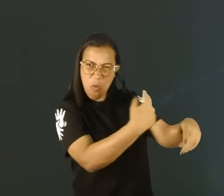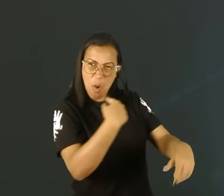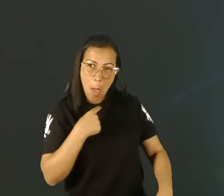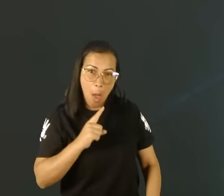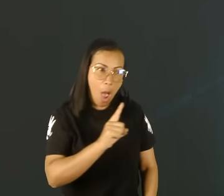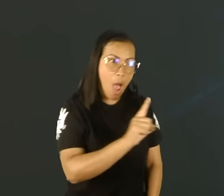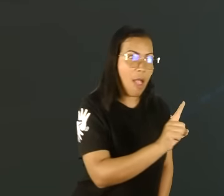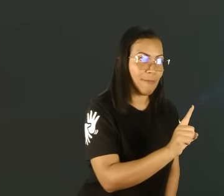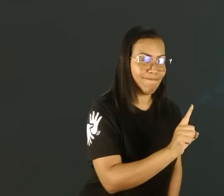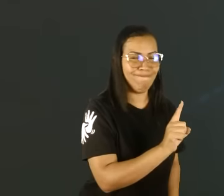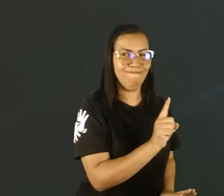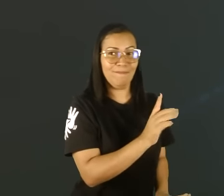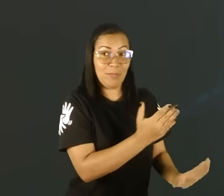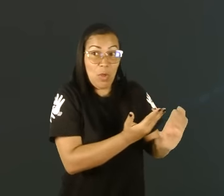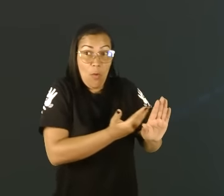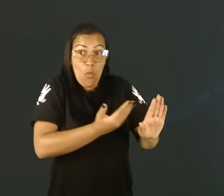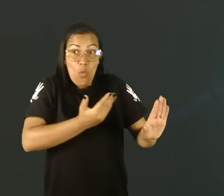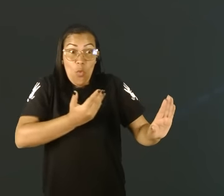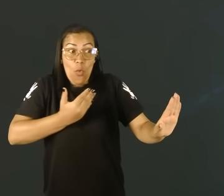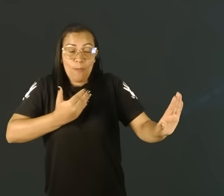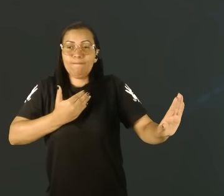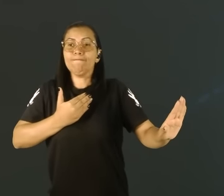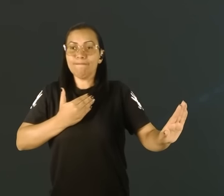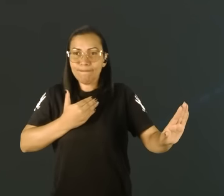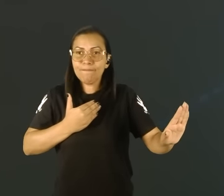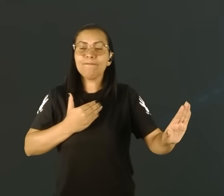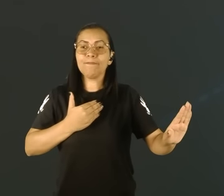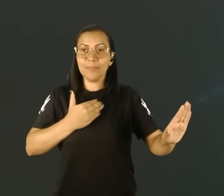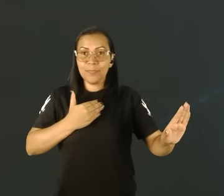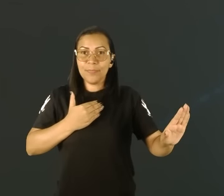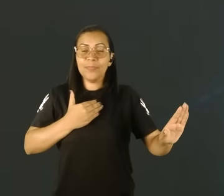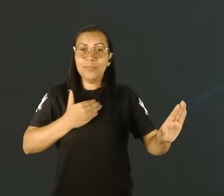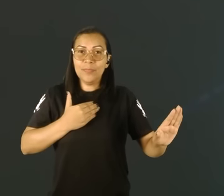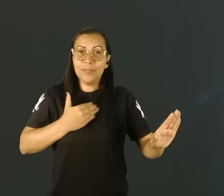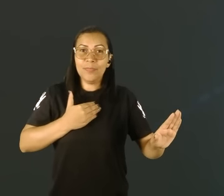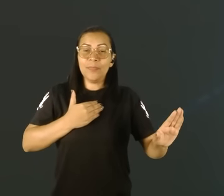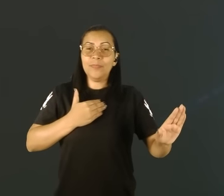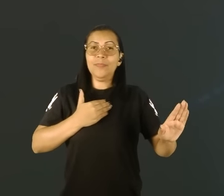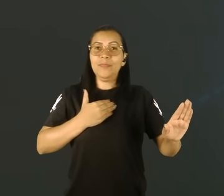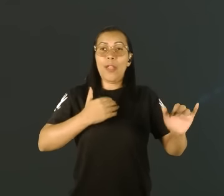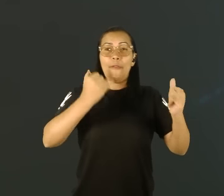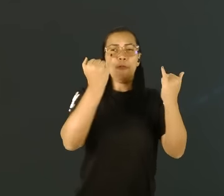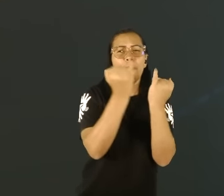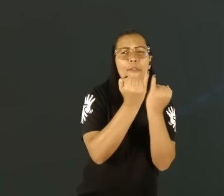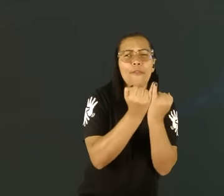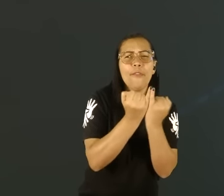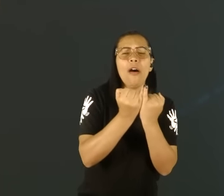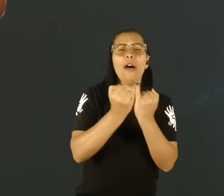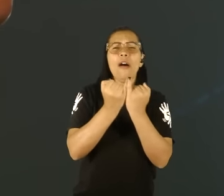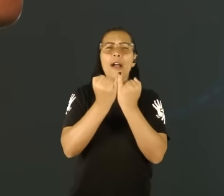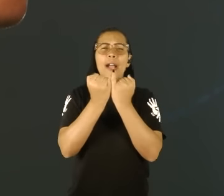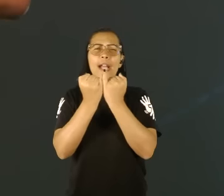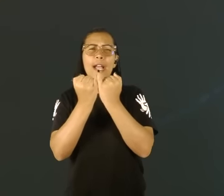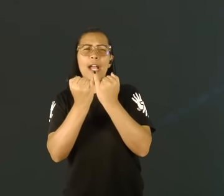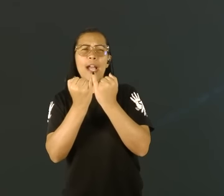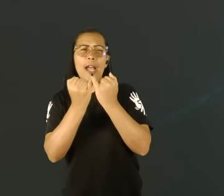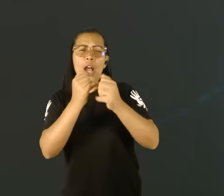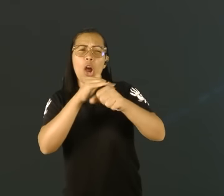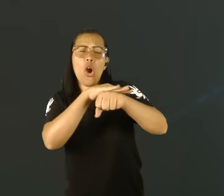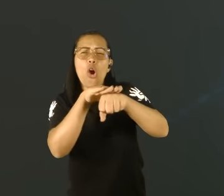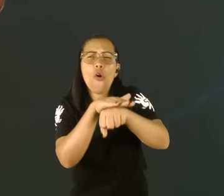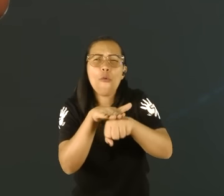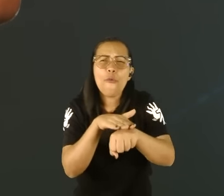aqui precisam se afastar de coisas que não estão mais sob o seu controle, de conversas que não estão mais sob o seu controle. Você tem